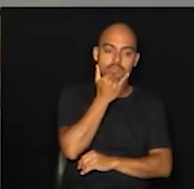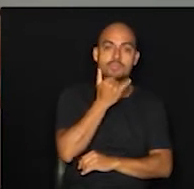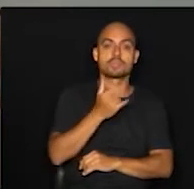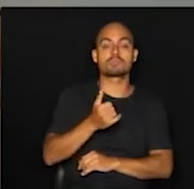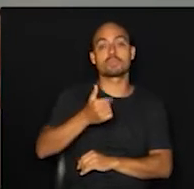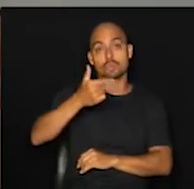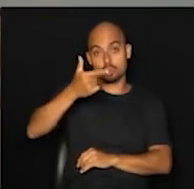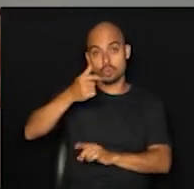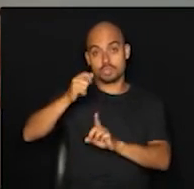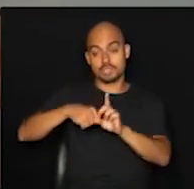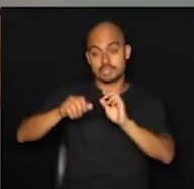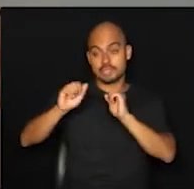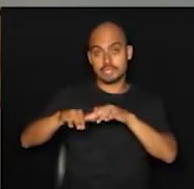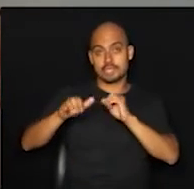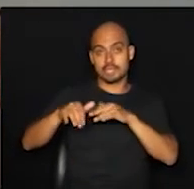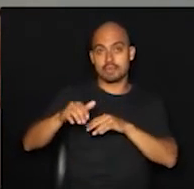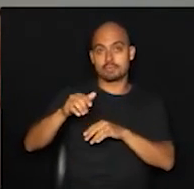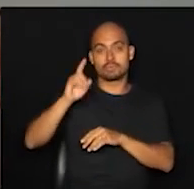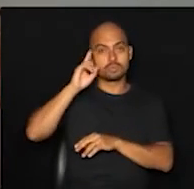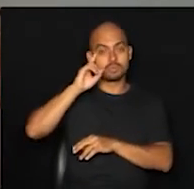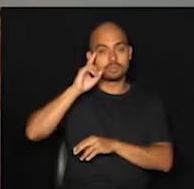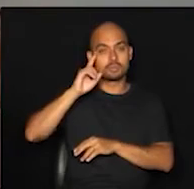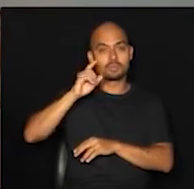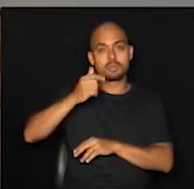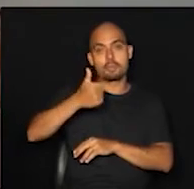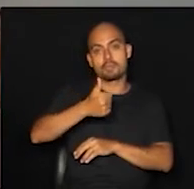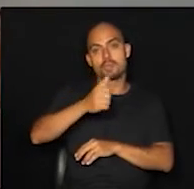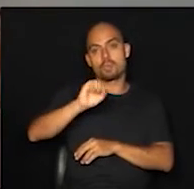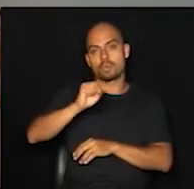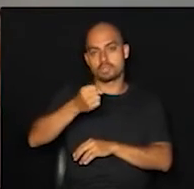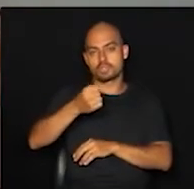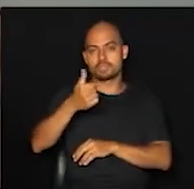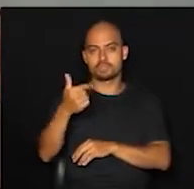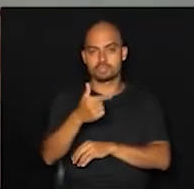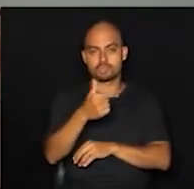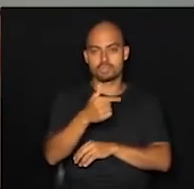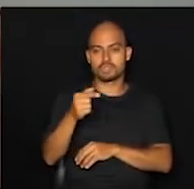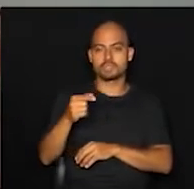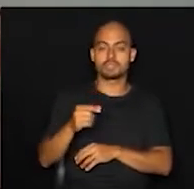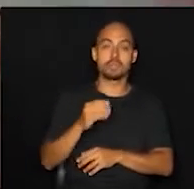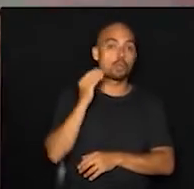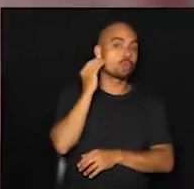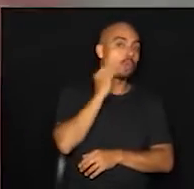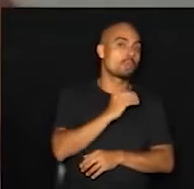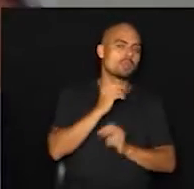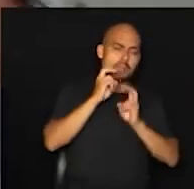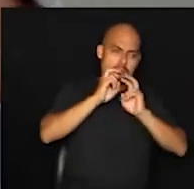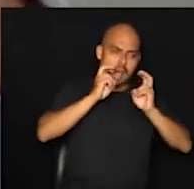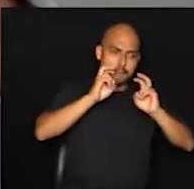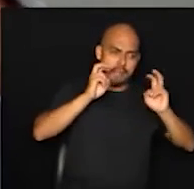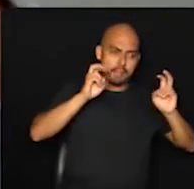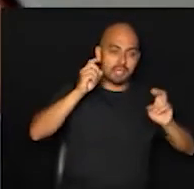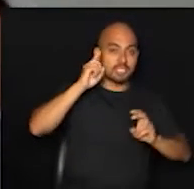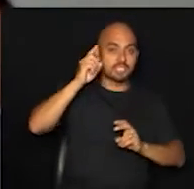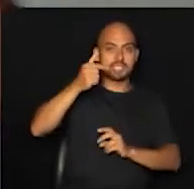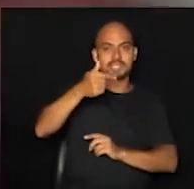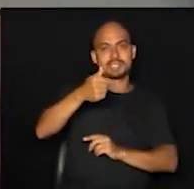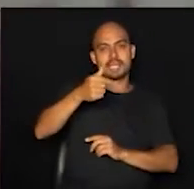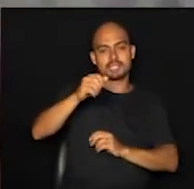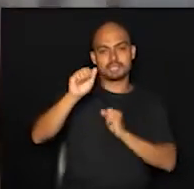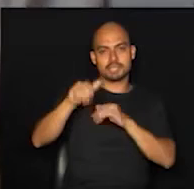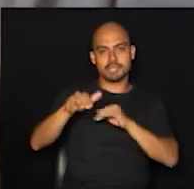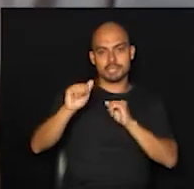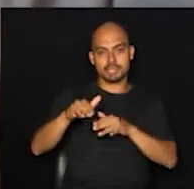2 de setembro de 1822, né? E aí Dom Pedro dá o grito 7 de setembro de 22. Quando foi em 2 de